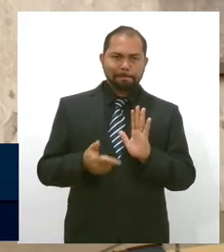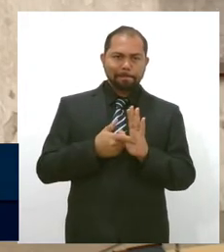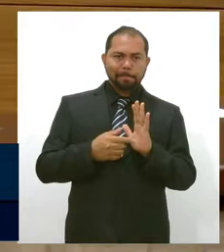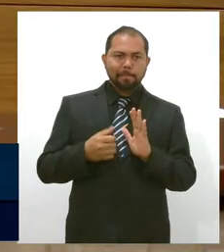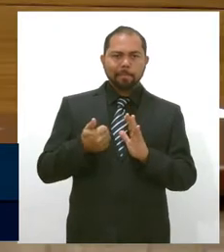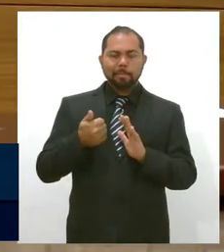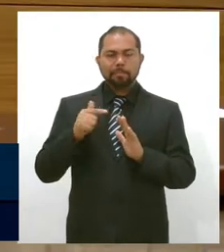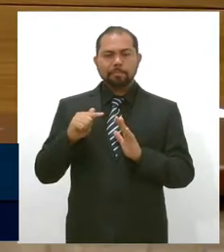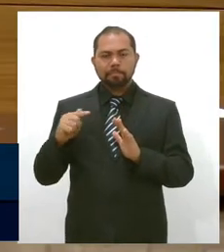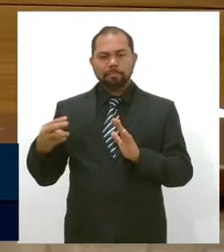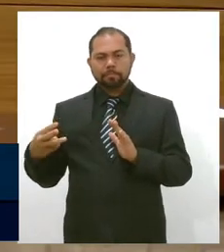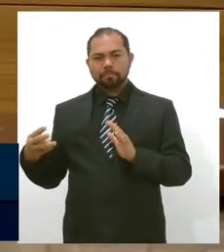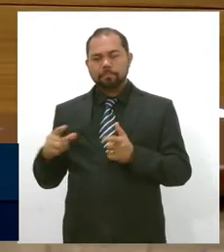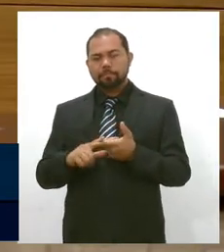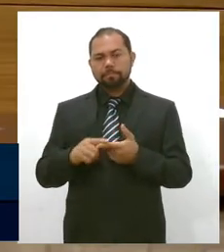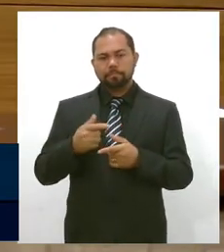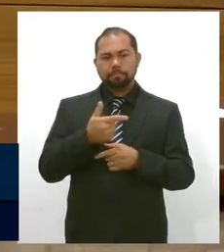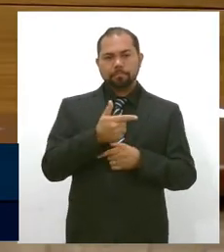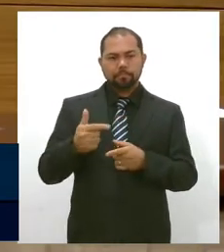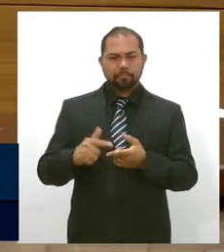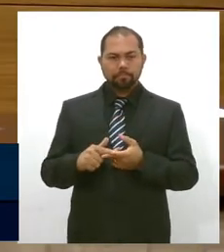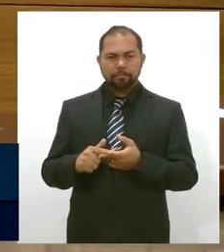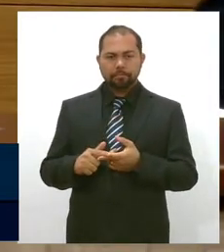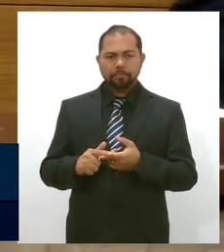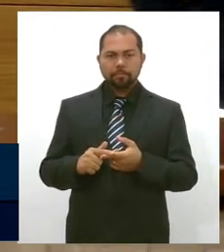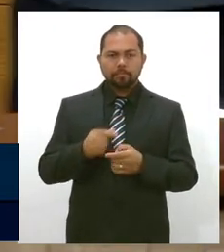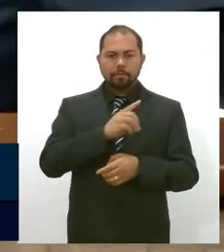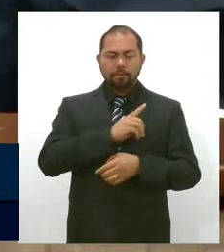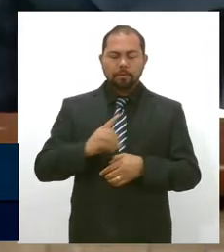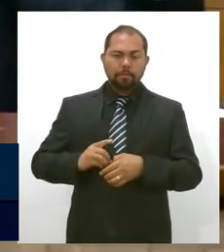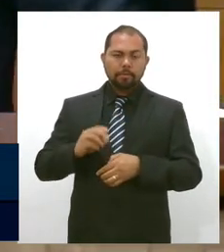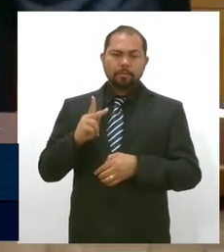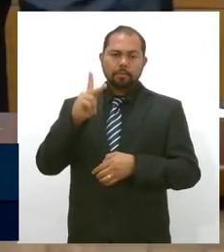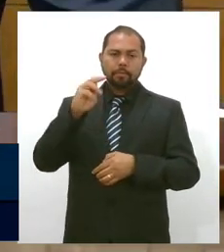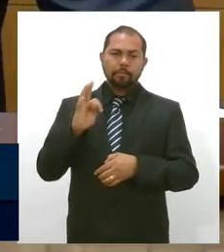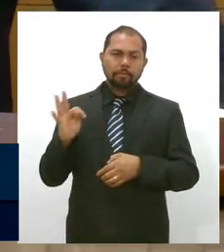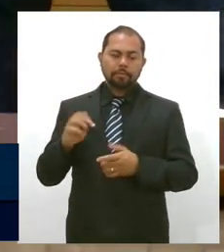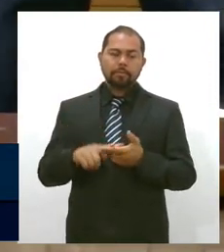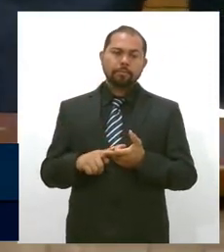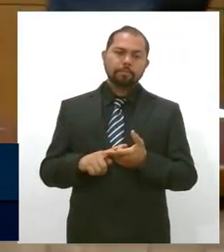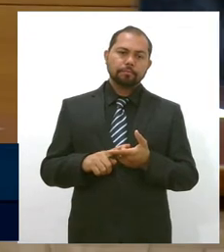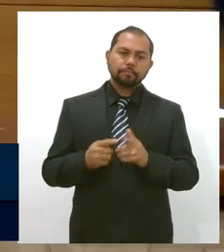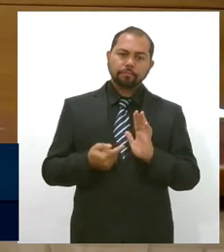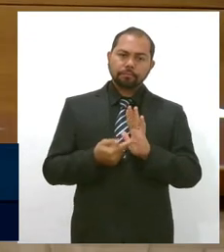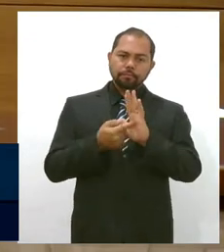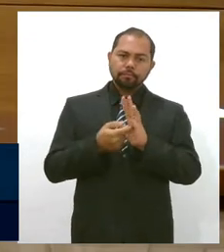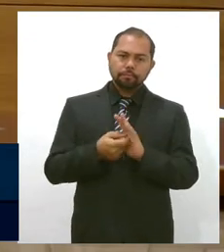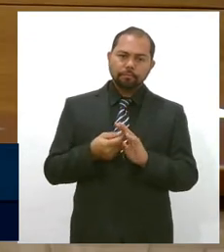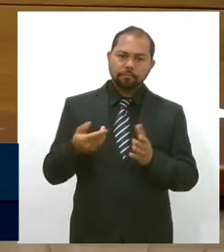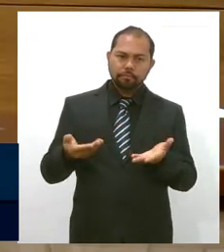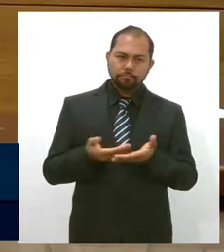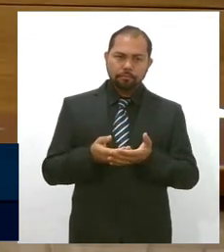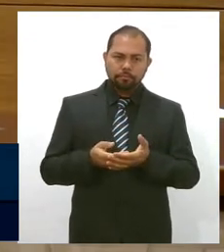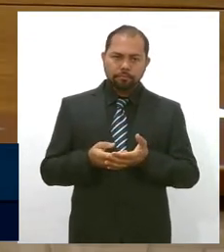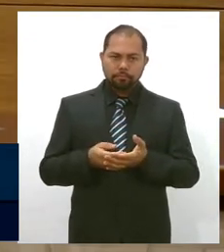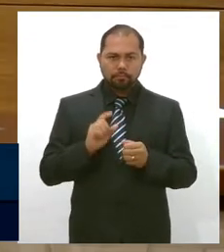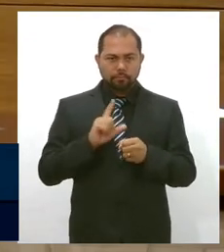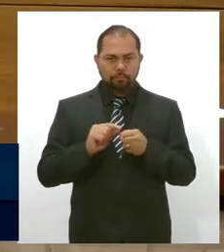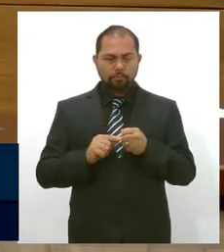733/2022, autoria Kitty Lima. Senhor presidente, apresento a Vossa Excelência, nos termos do artigo 198, Regimento Interno, a